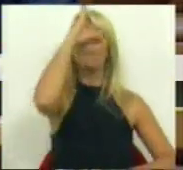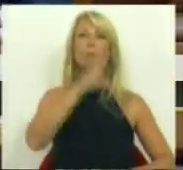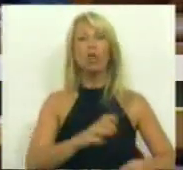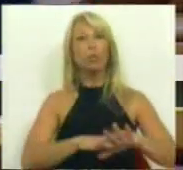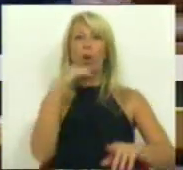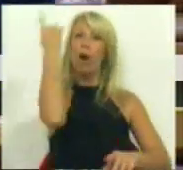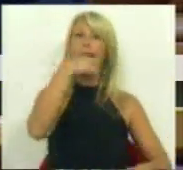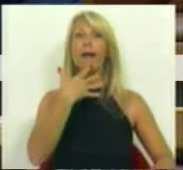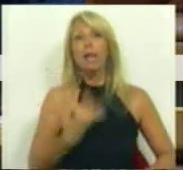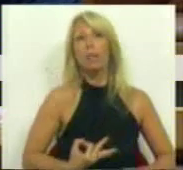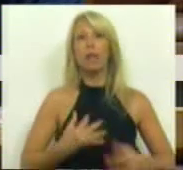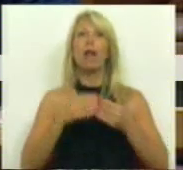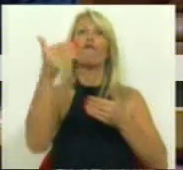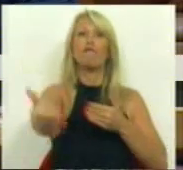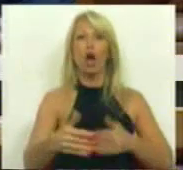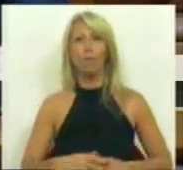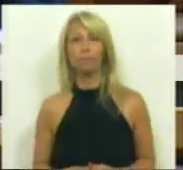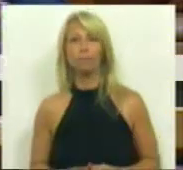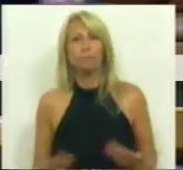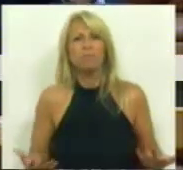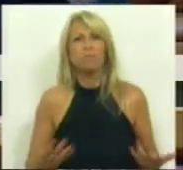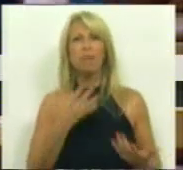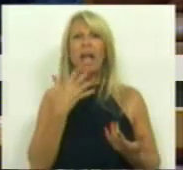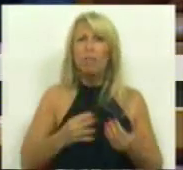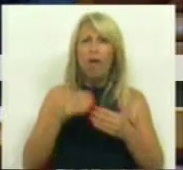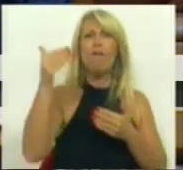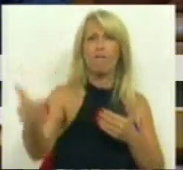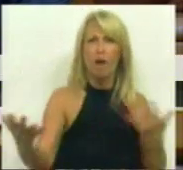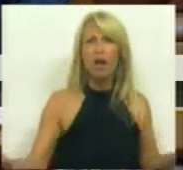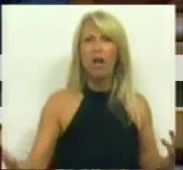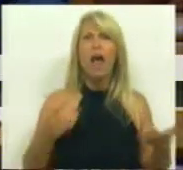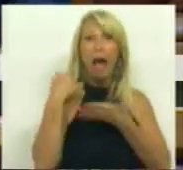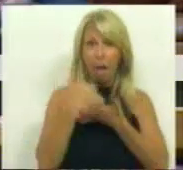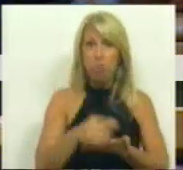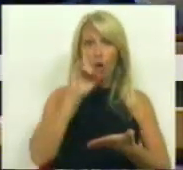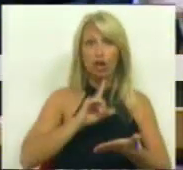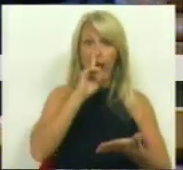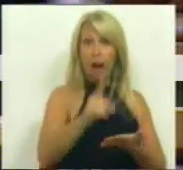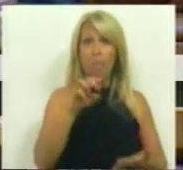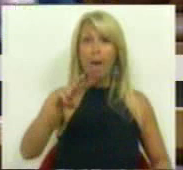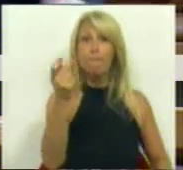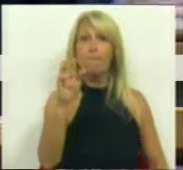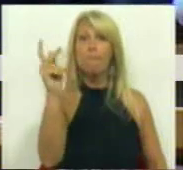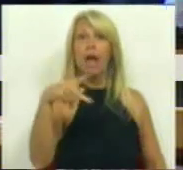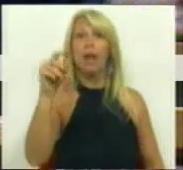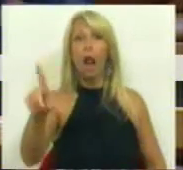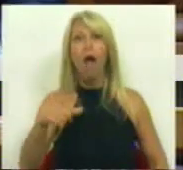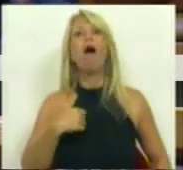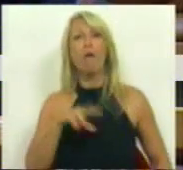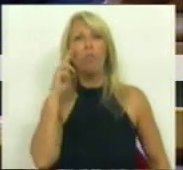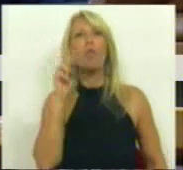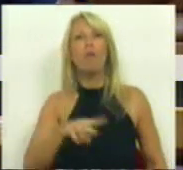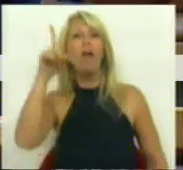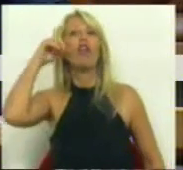externa. Mas qual credibilidade externa? O apoio que lhe tem sido prestado pela Sra. Merkel? Eu ainda estou a ver José Sócrates também